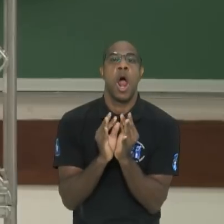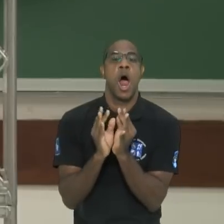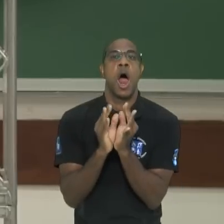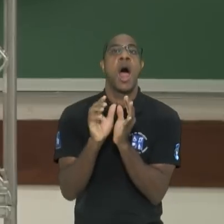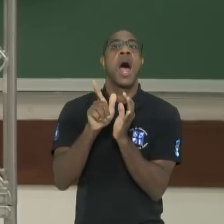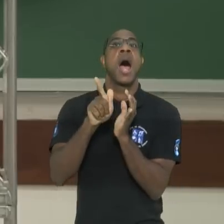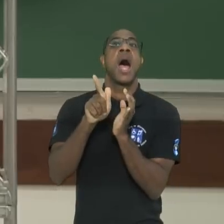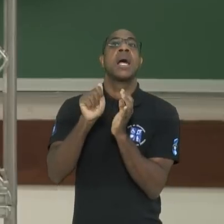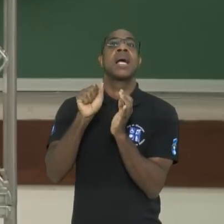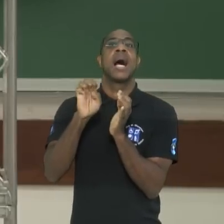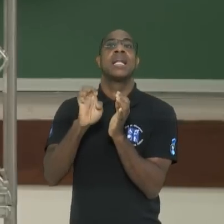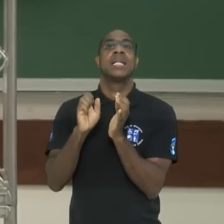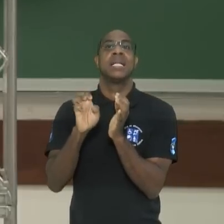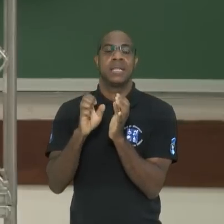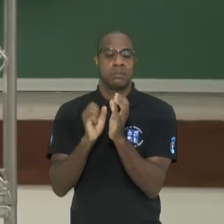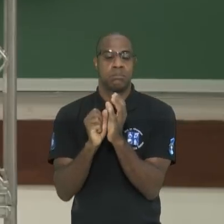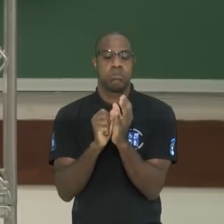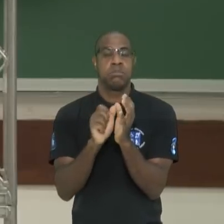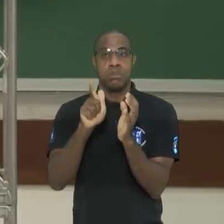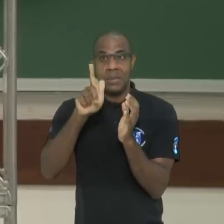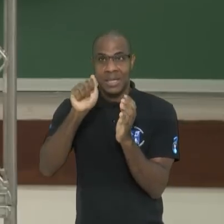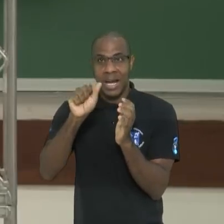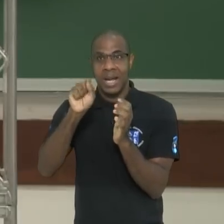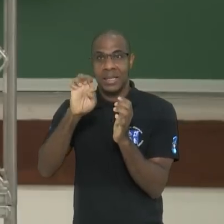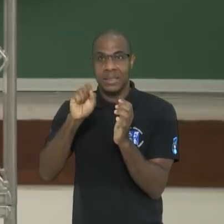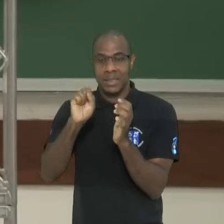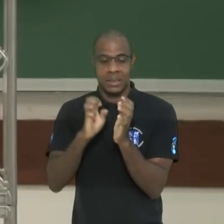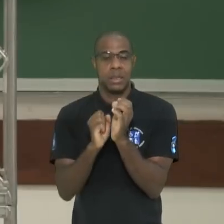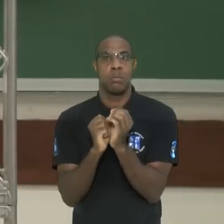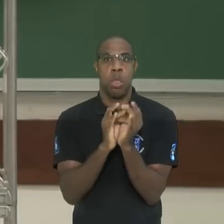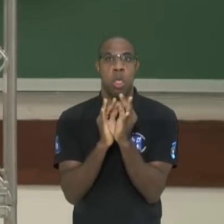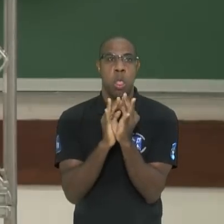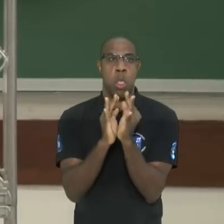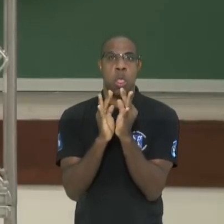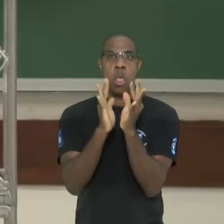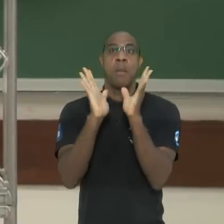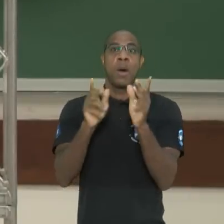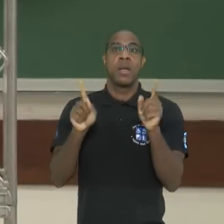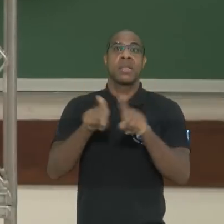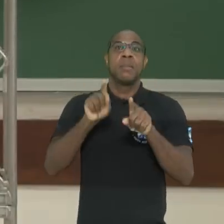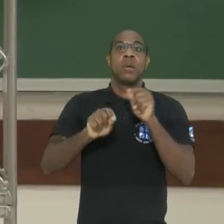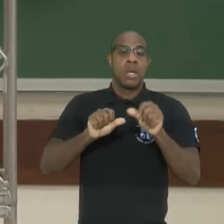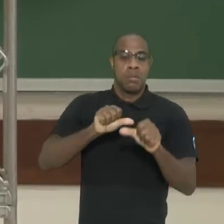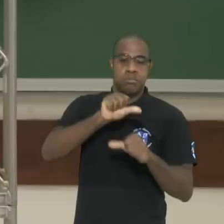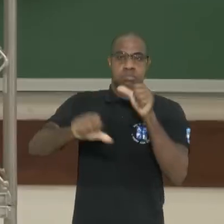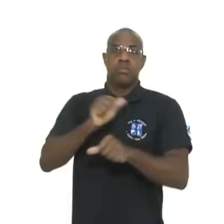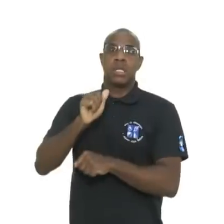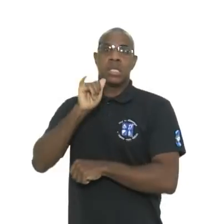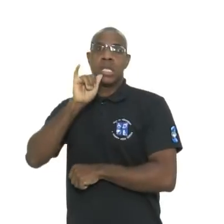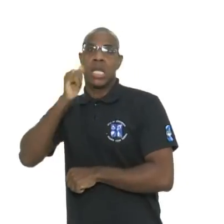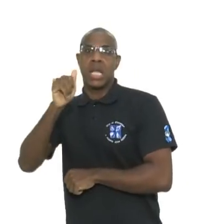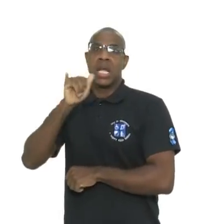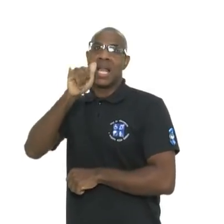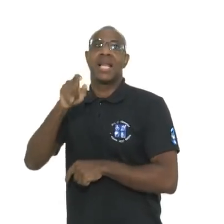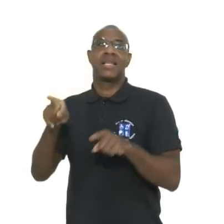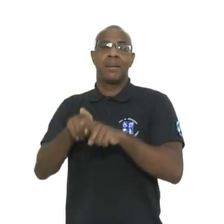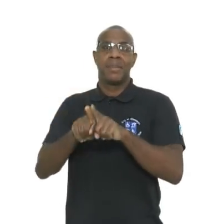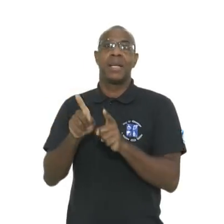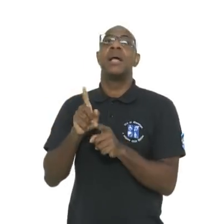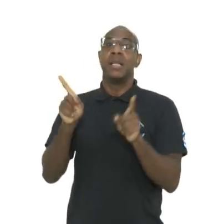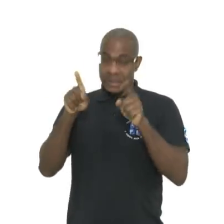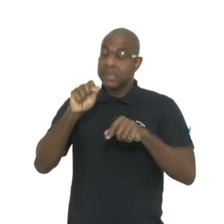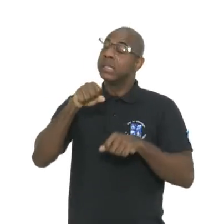corretamente acondicionados e transformados em energia elétrica. Sim, a energia elétrica que faz funcionar